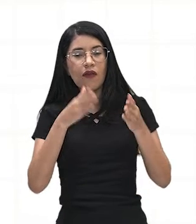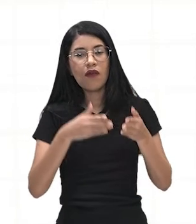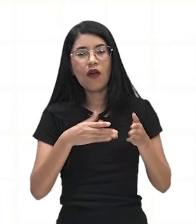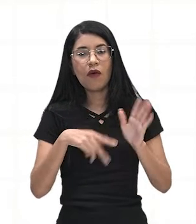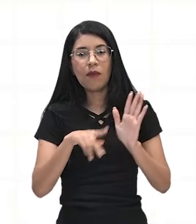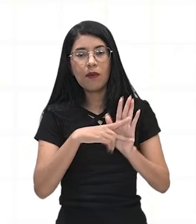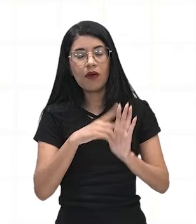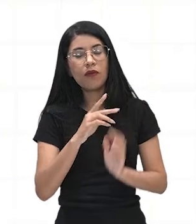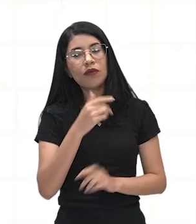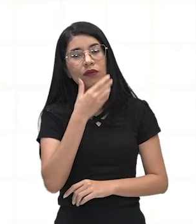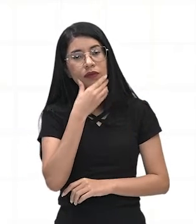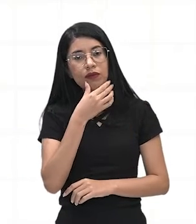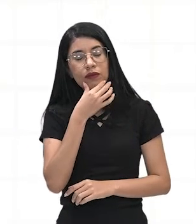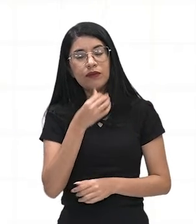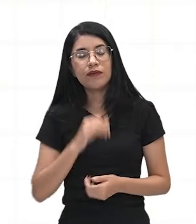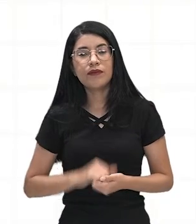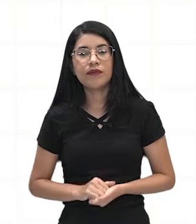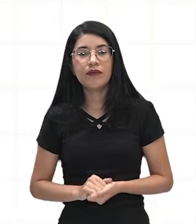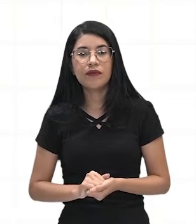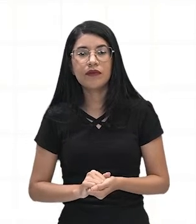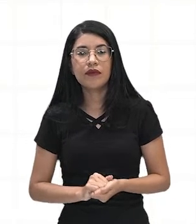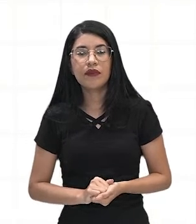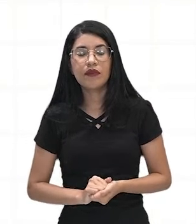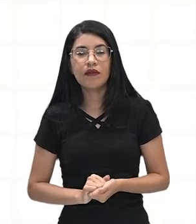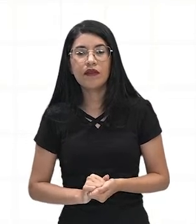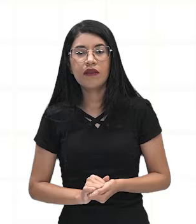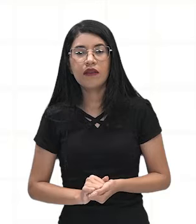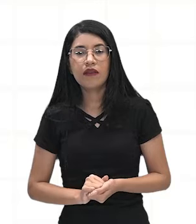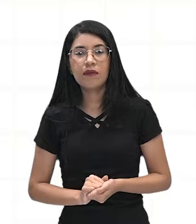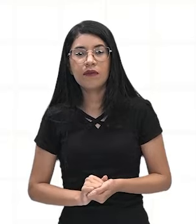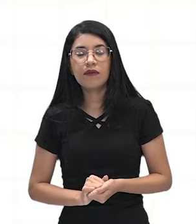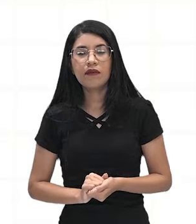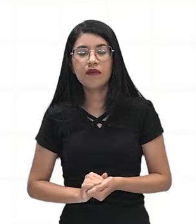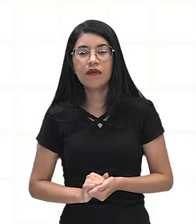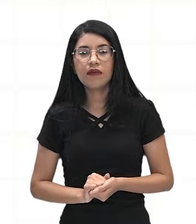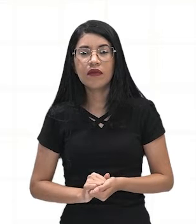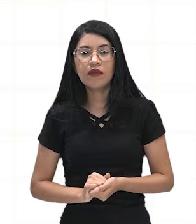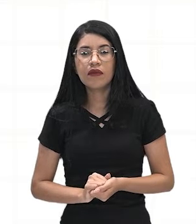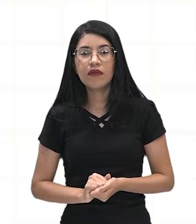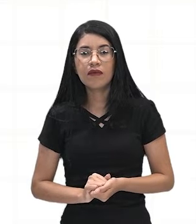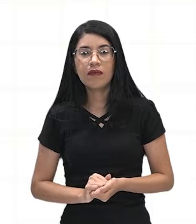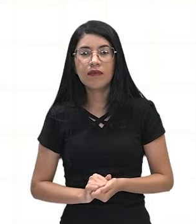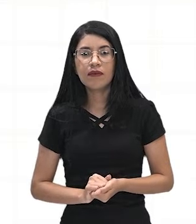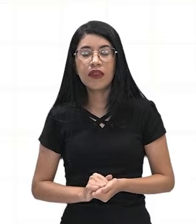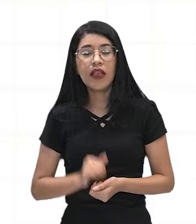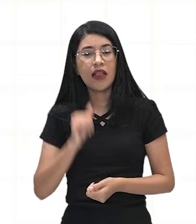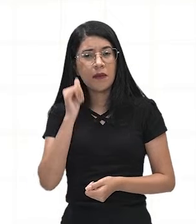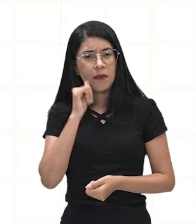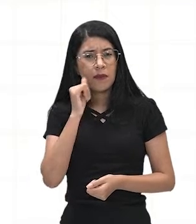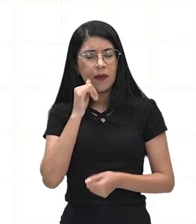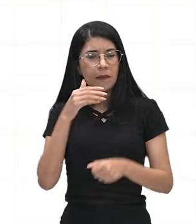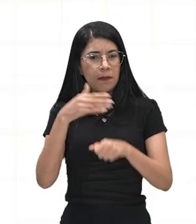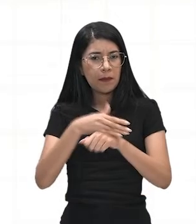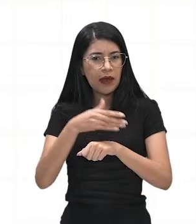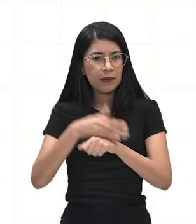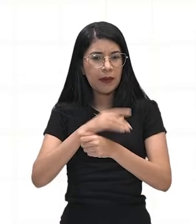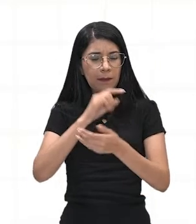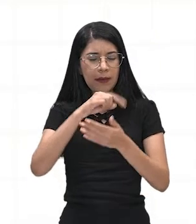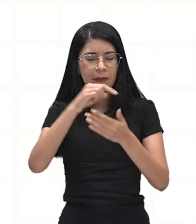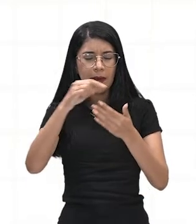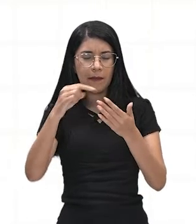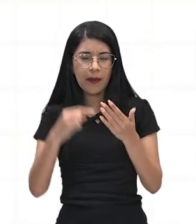aos homens, tá? Por mais que elas pudessem ali participar ativamente das questões